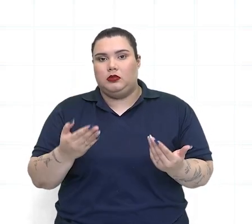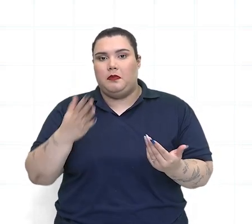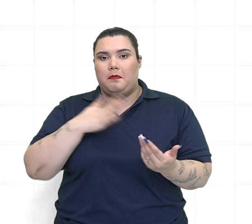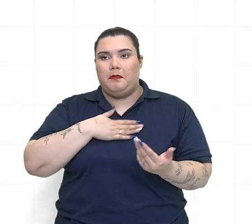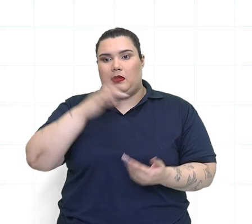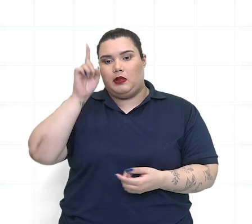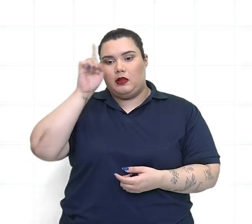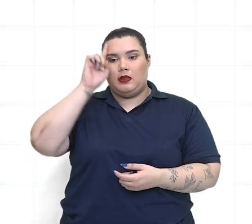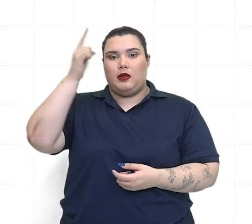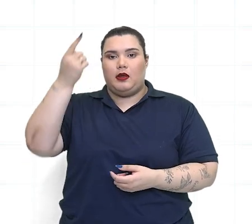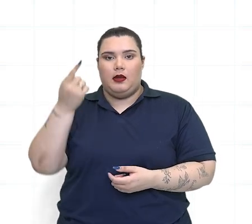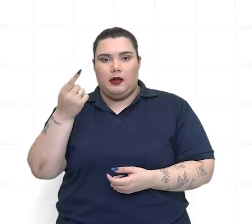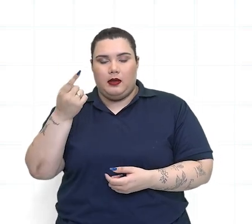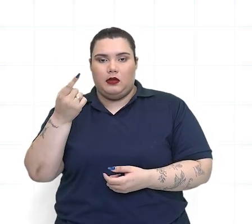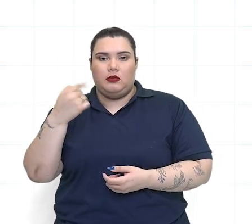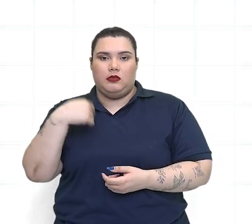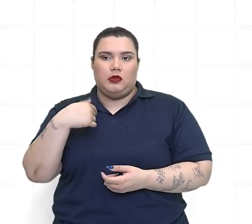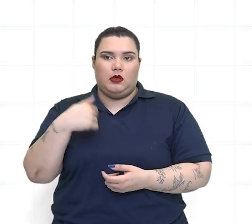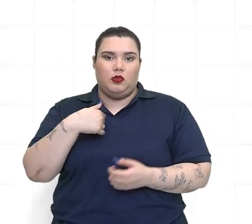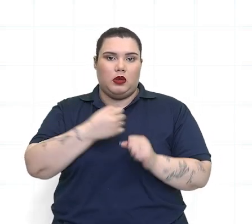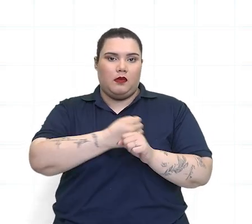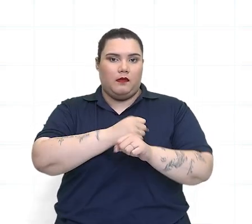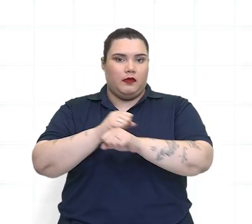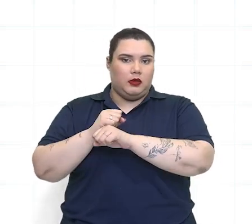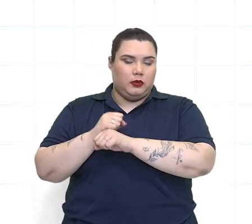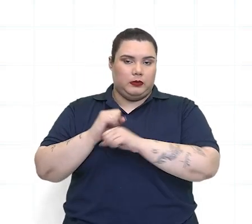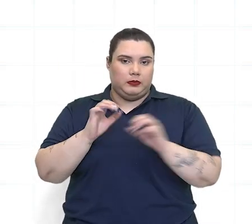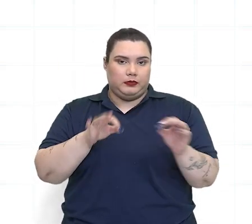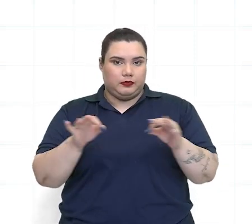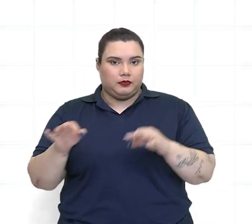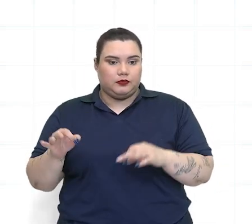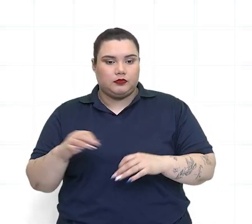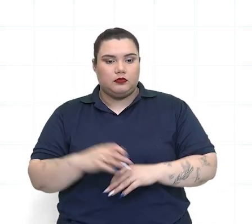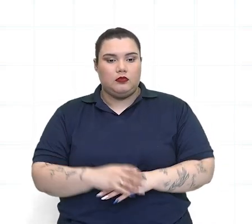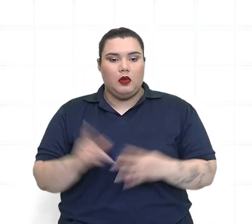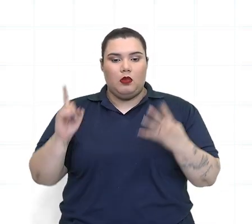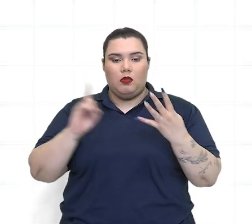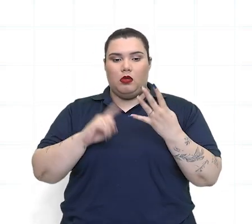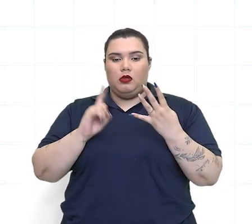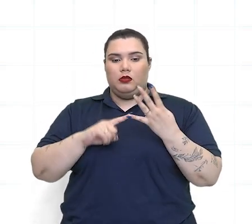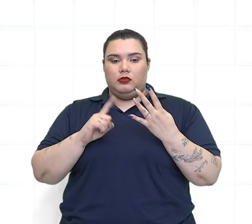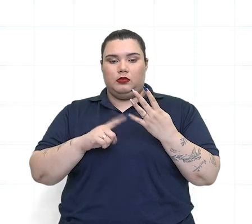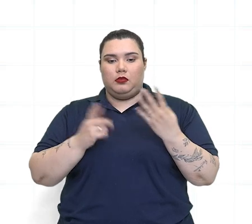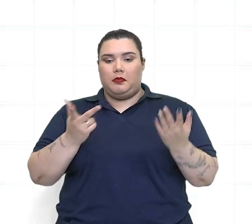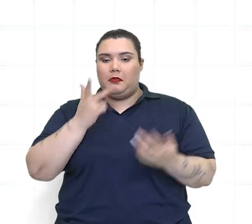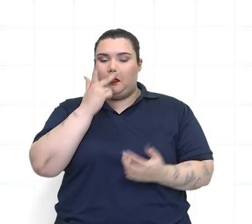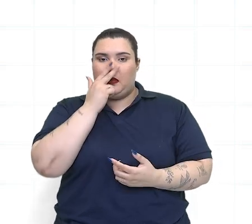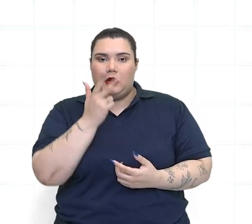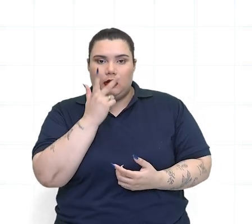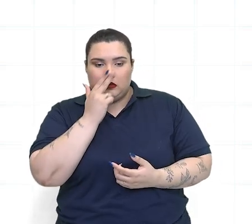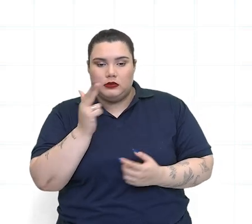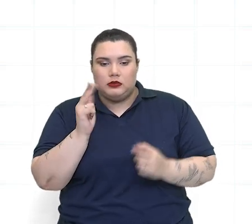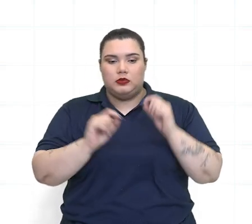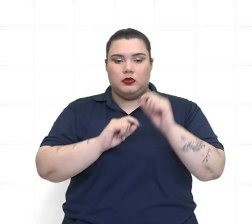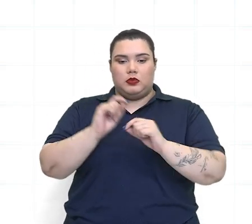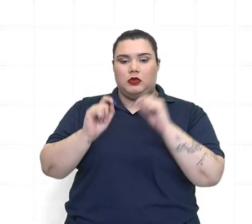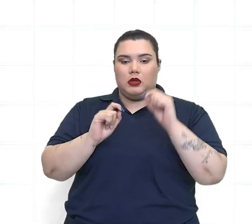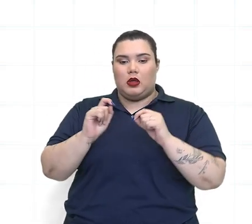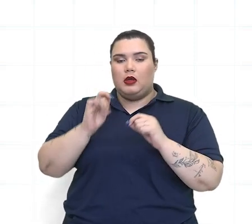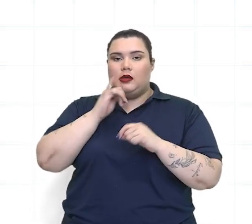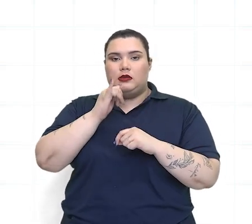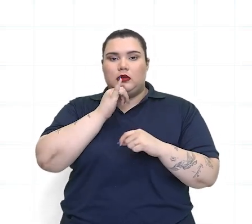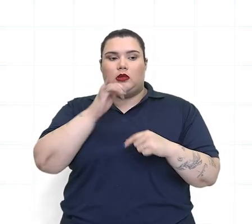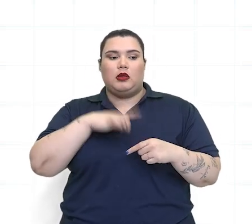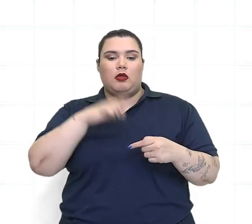minha ideia, né, aquilo que eu defendo. 4, parecer, julgamento emitido